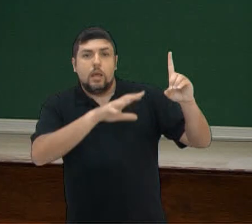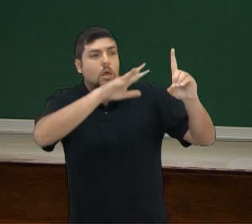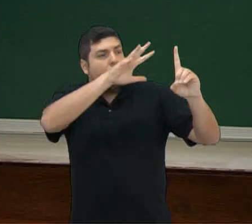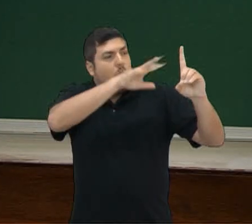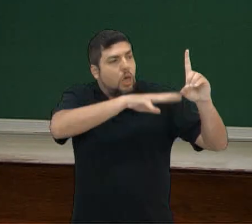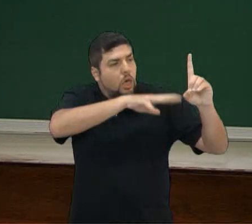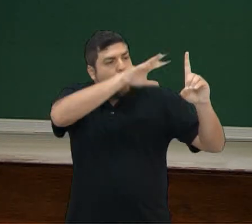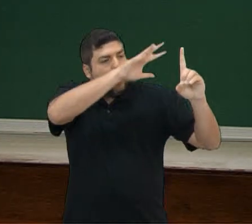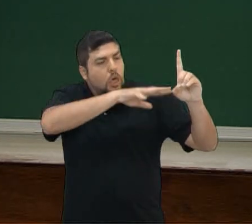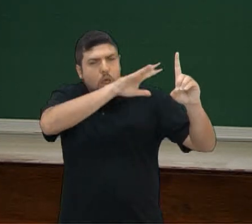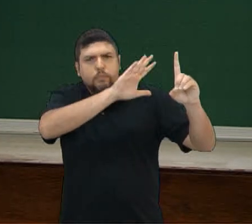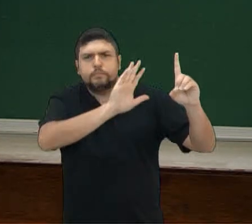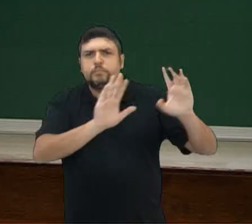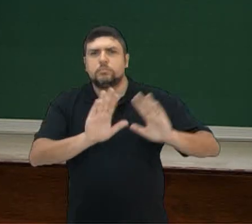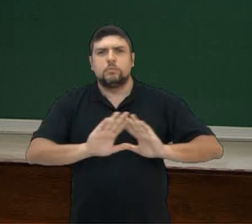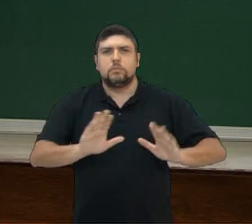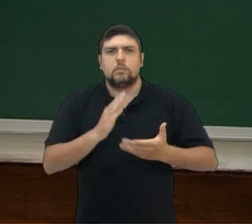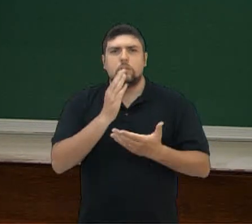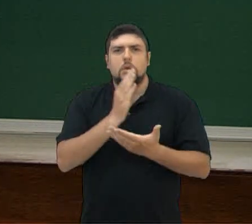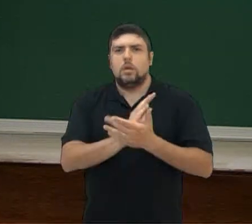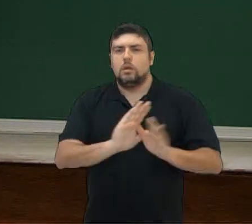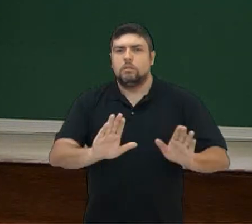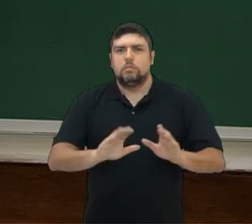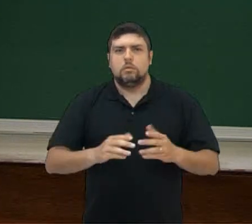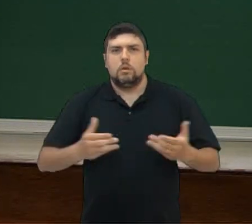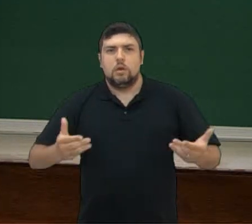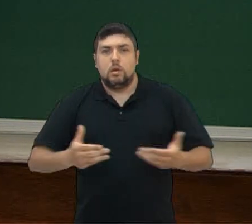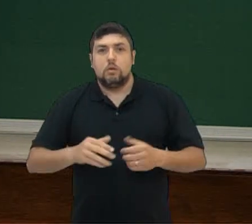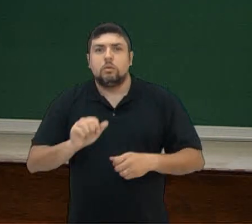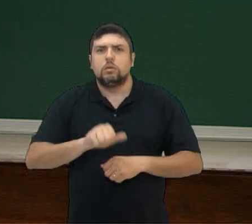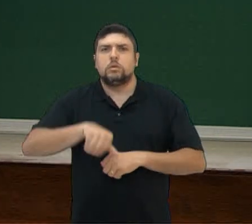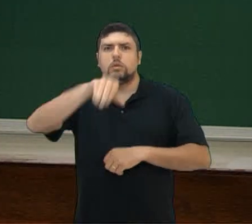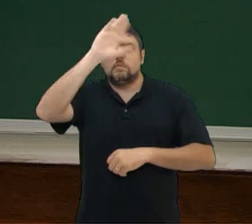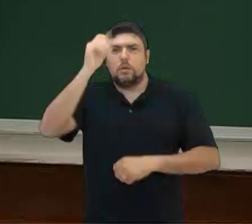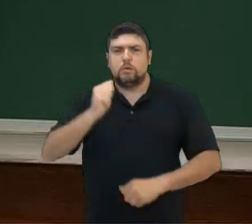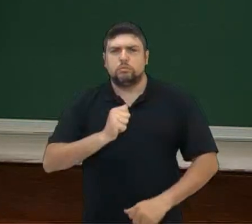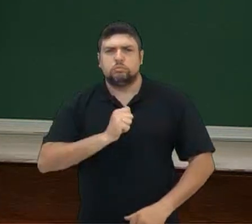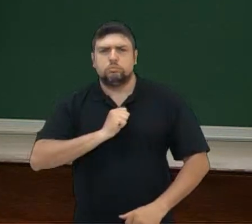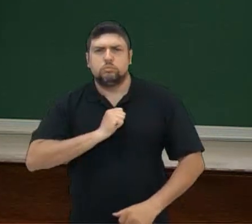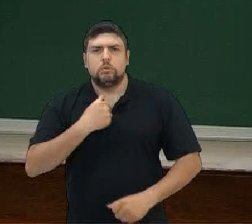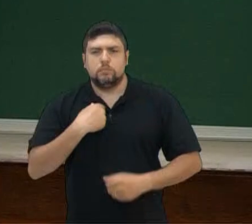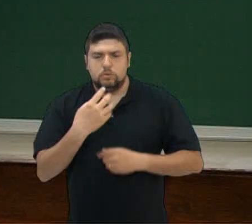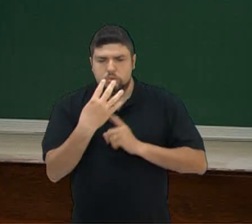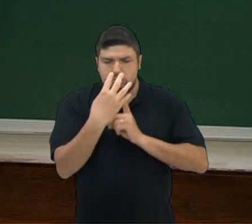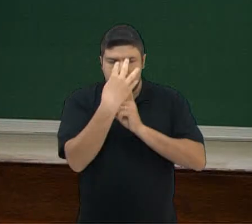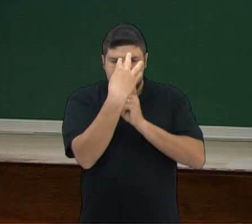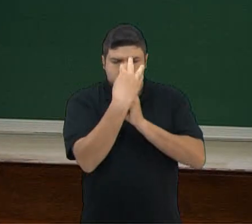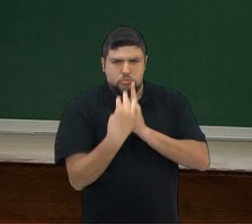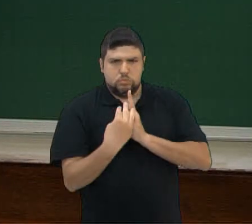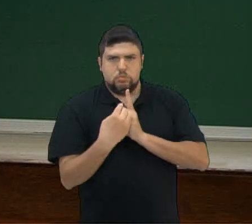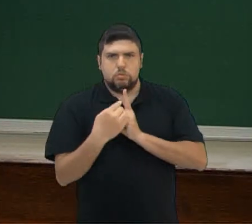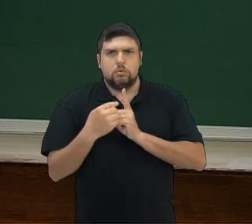Então, agora fica mais um antropocentrismo, que significa o homem, o ser humano no centro, né?